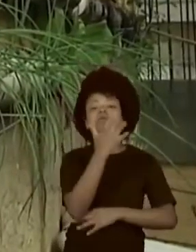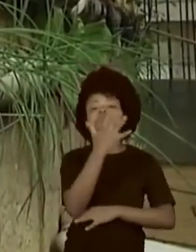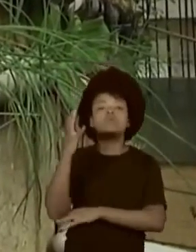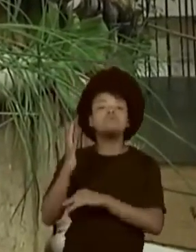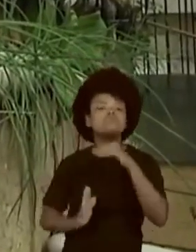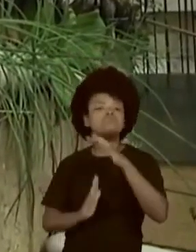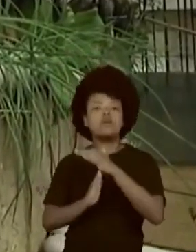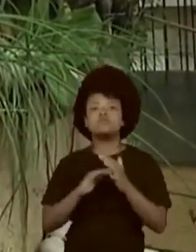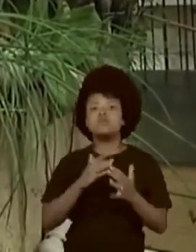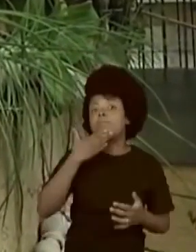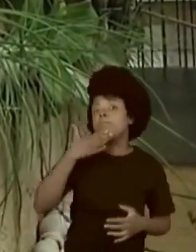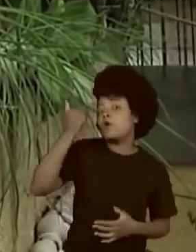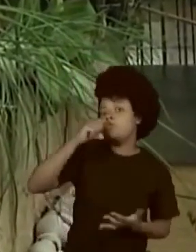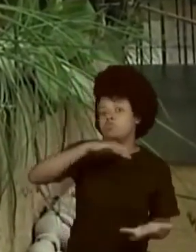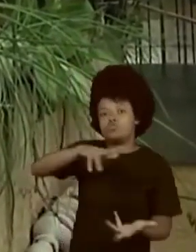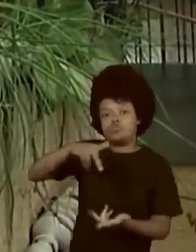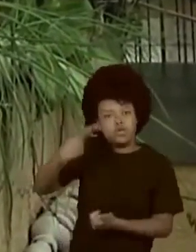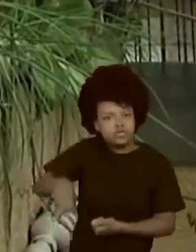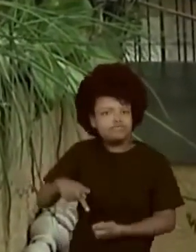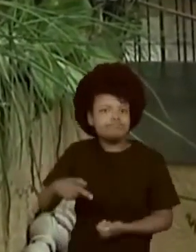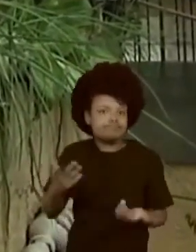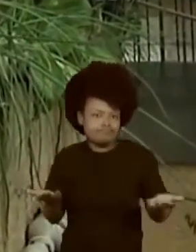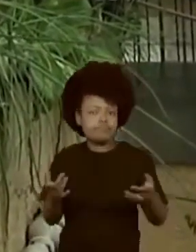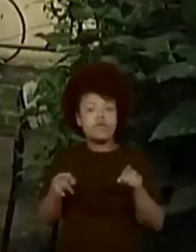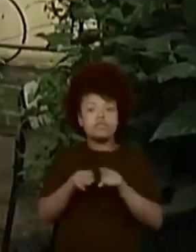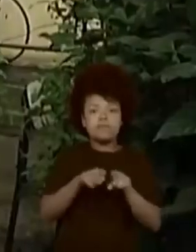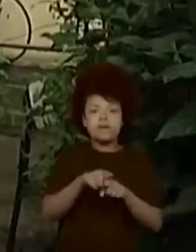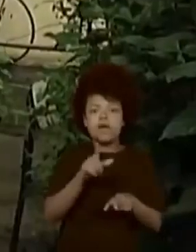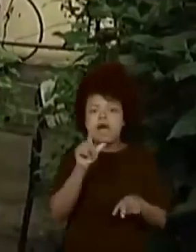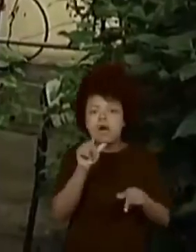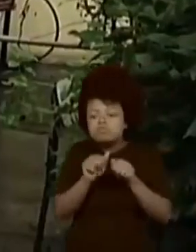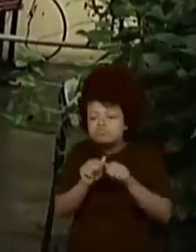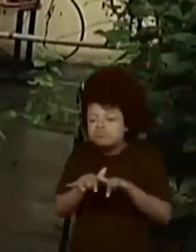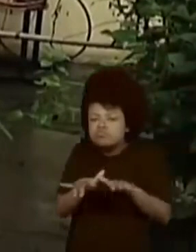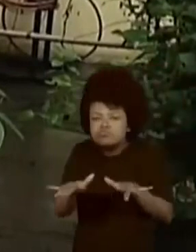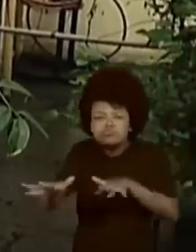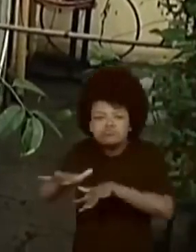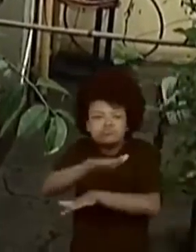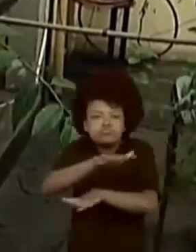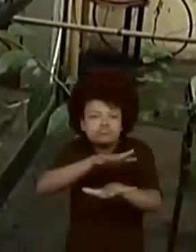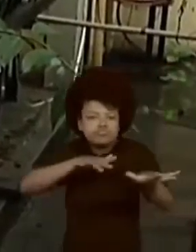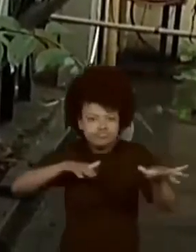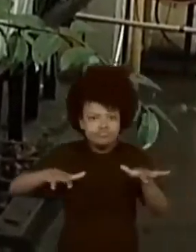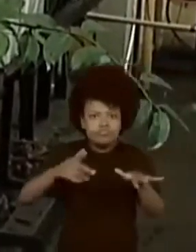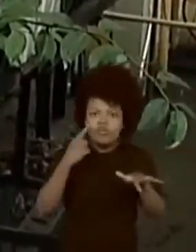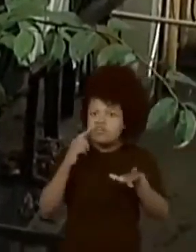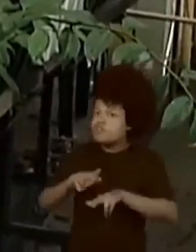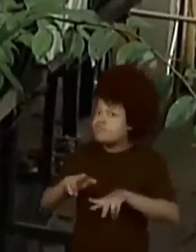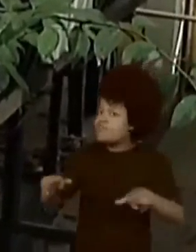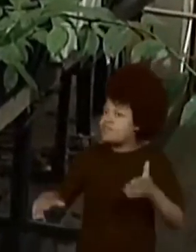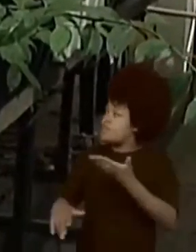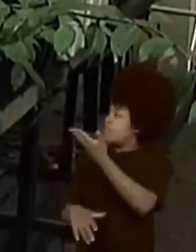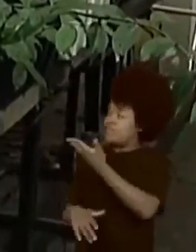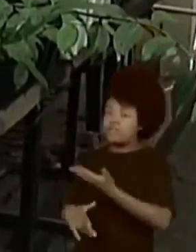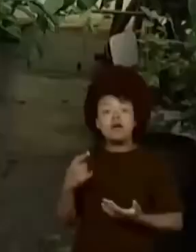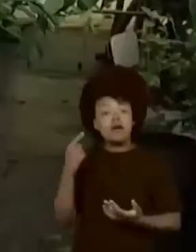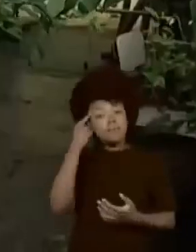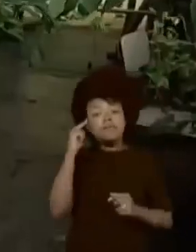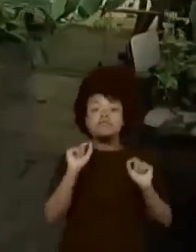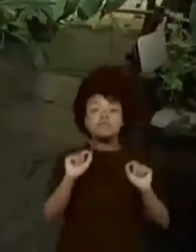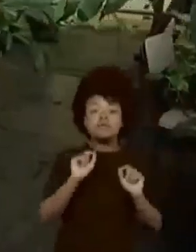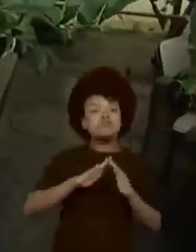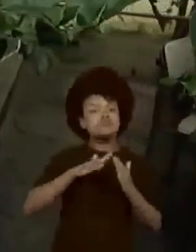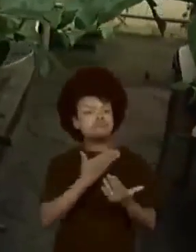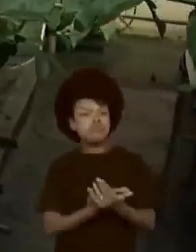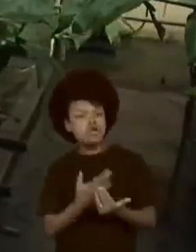mundo e ainda possui uma gigantesca área de mananciais. Diante desse cenário, a escola sempre teve